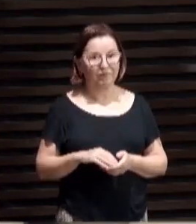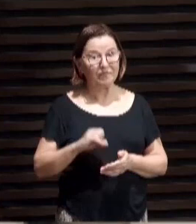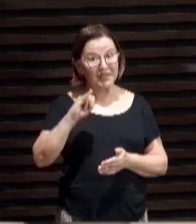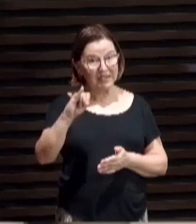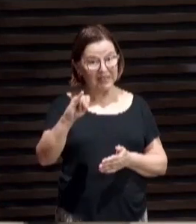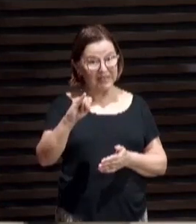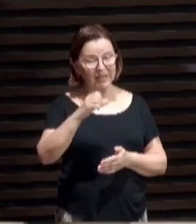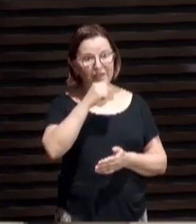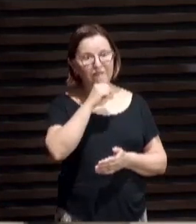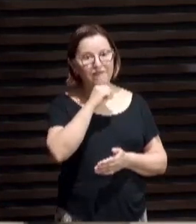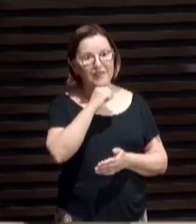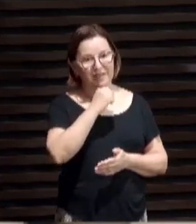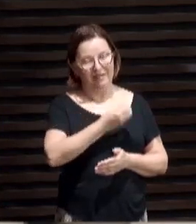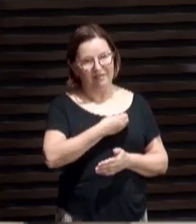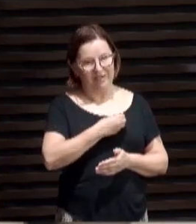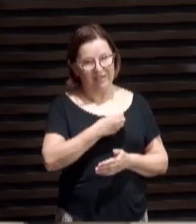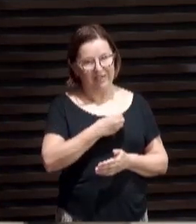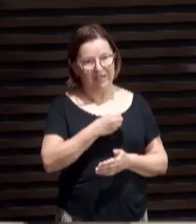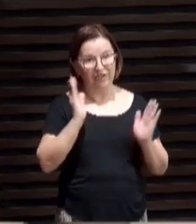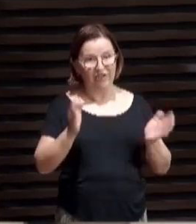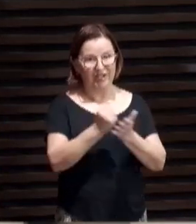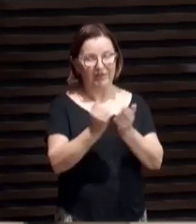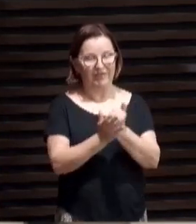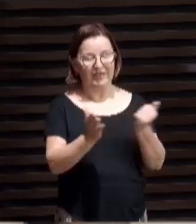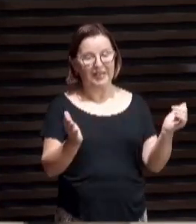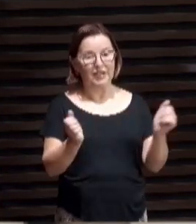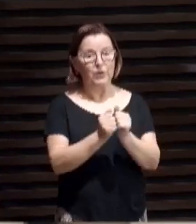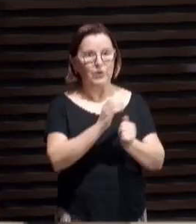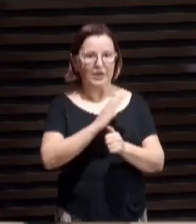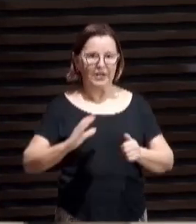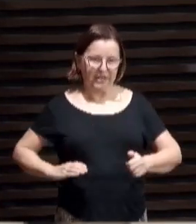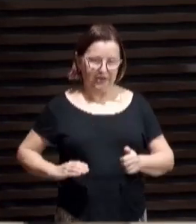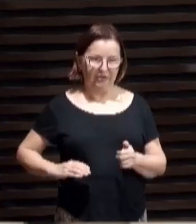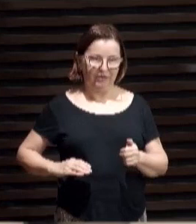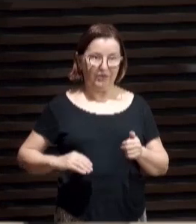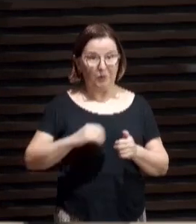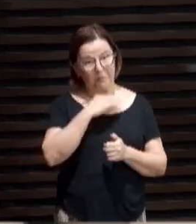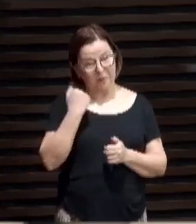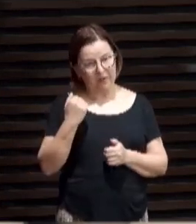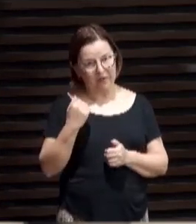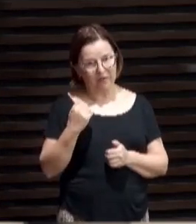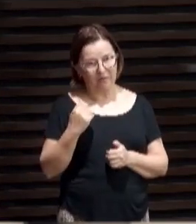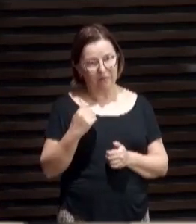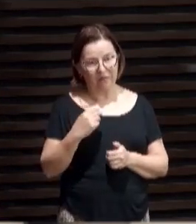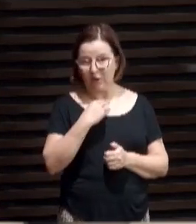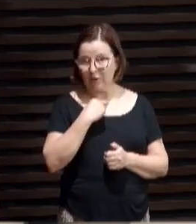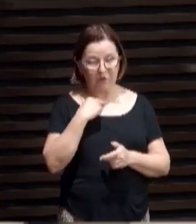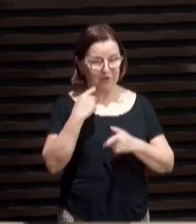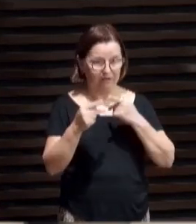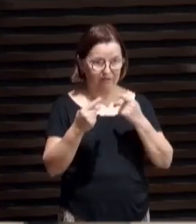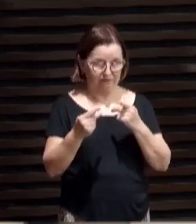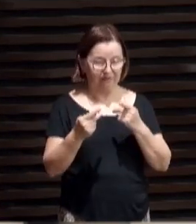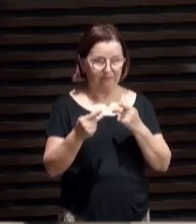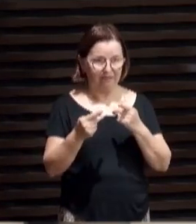Cristo e morreu, eu não posso dizer que eu tenho que fazer morrer meu velho homem. Eu tenho que andar